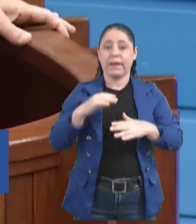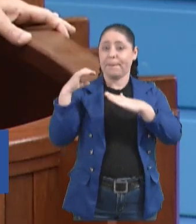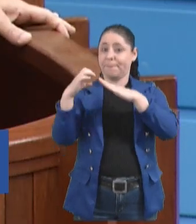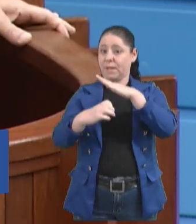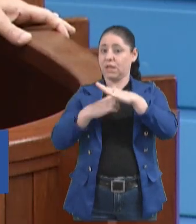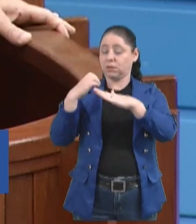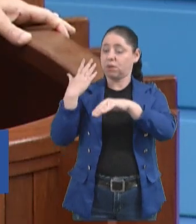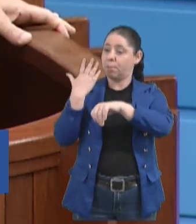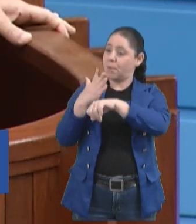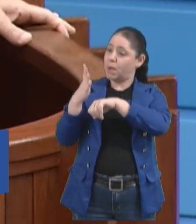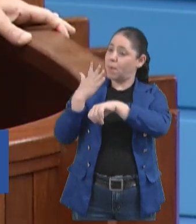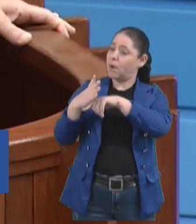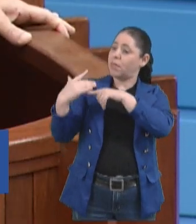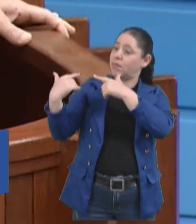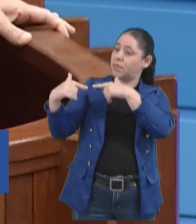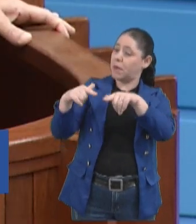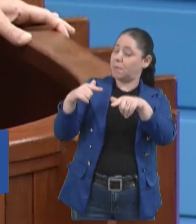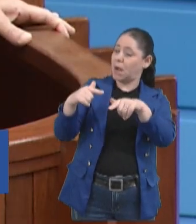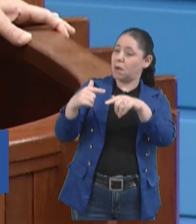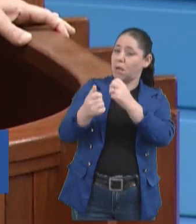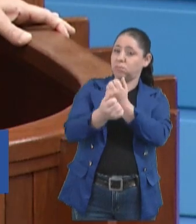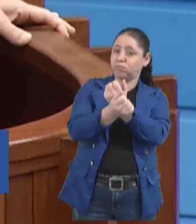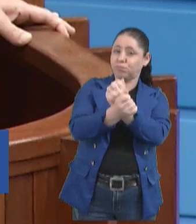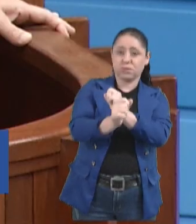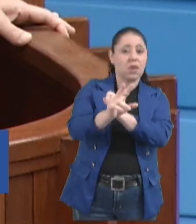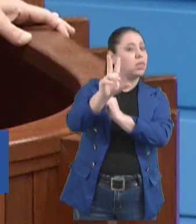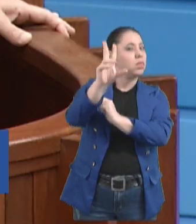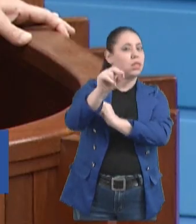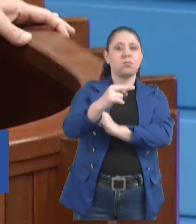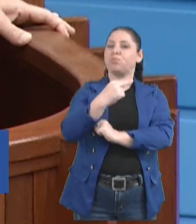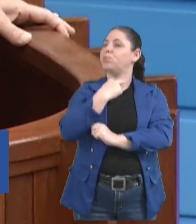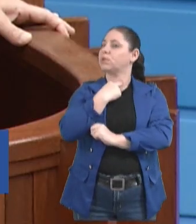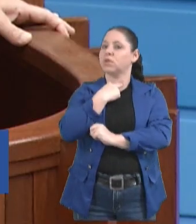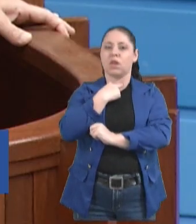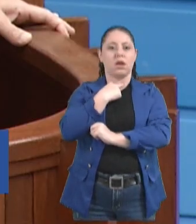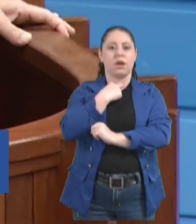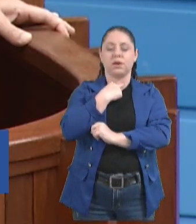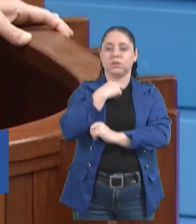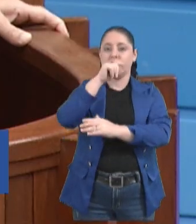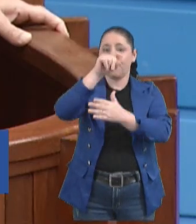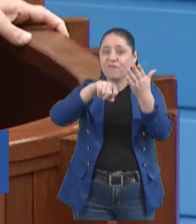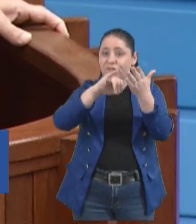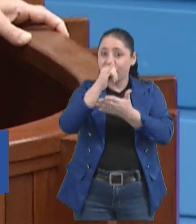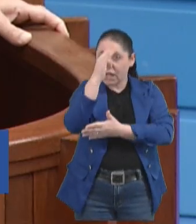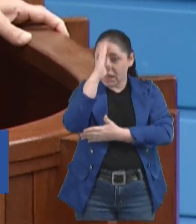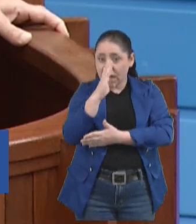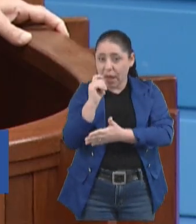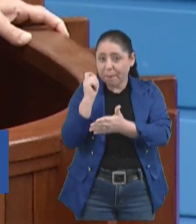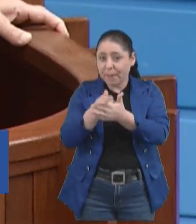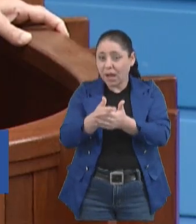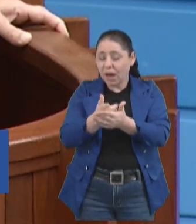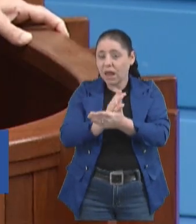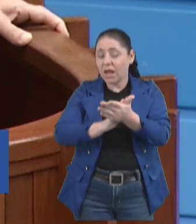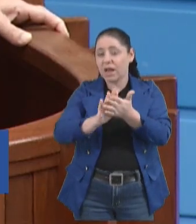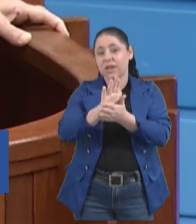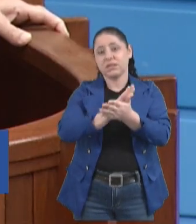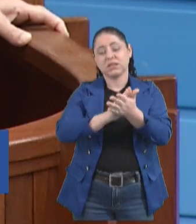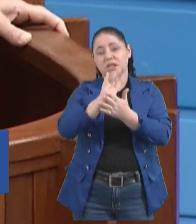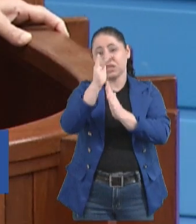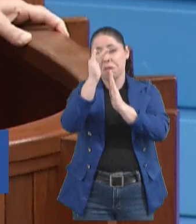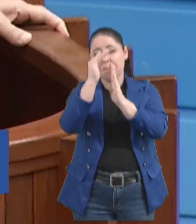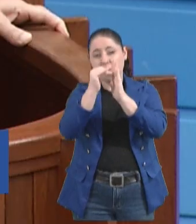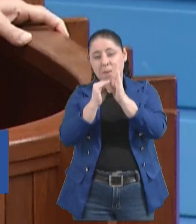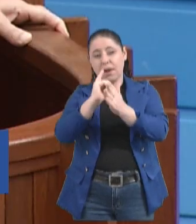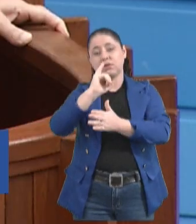empresas que praticam trabalho degradante não possam receber incentivos fiscais do